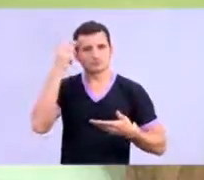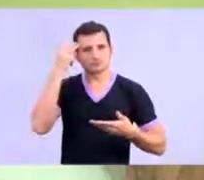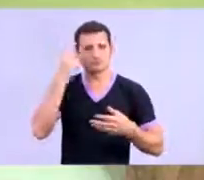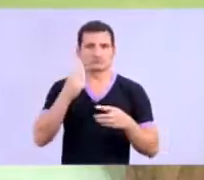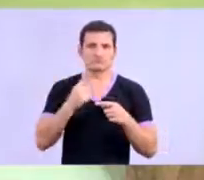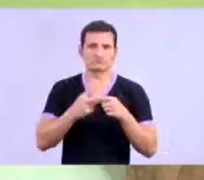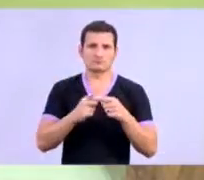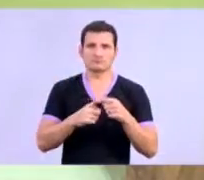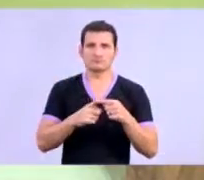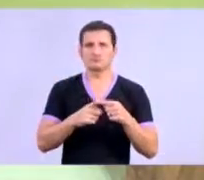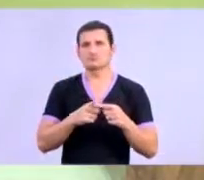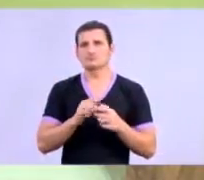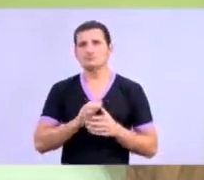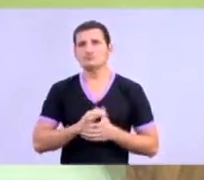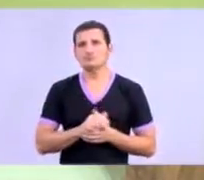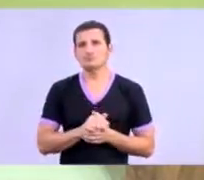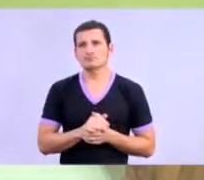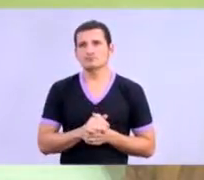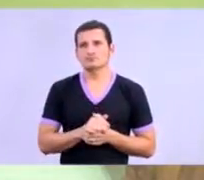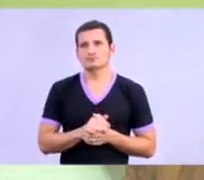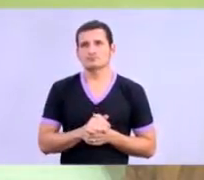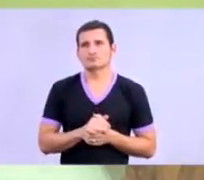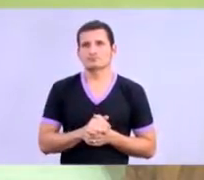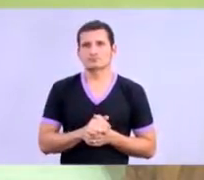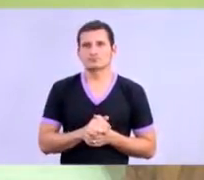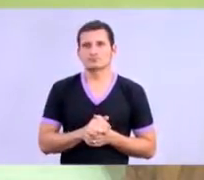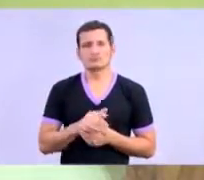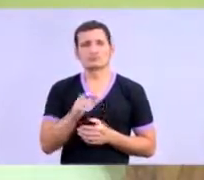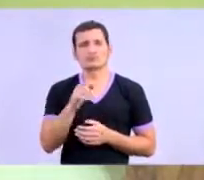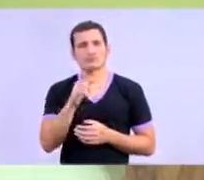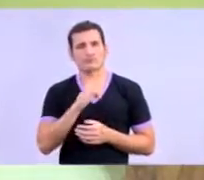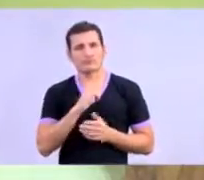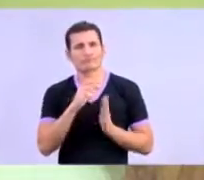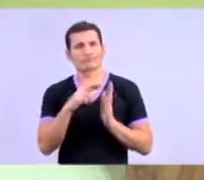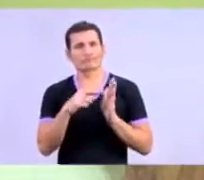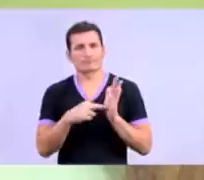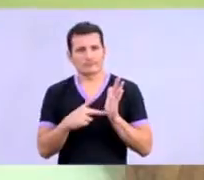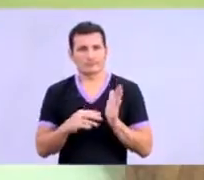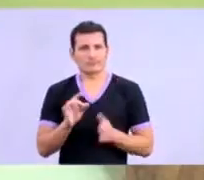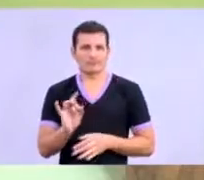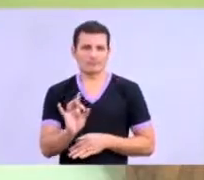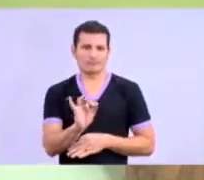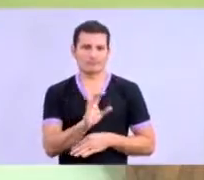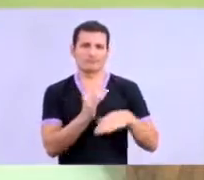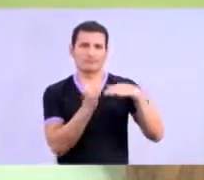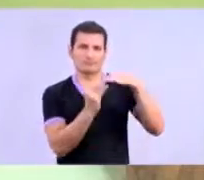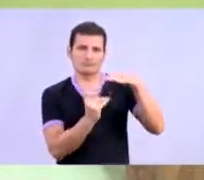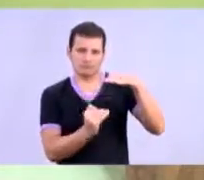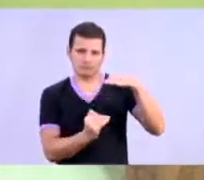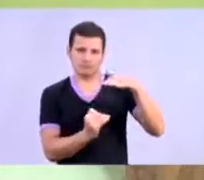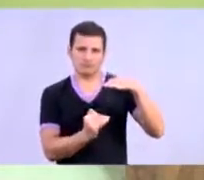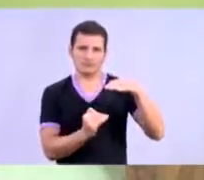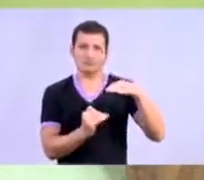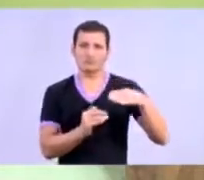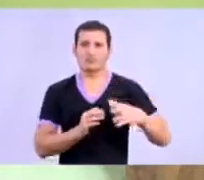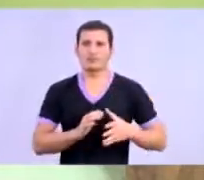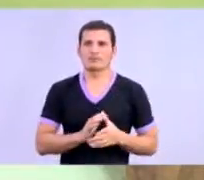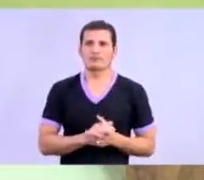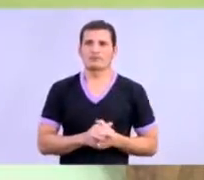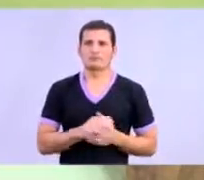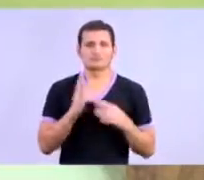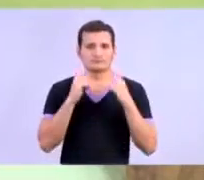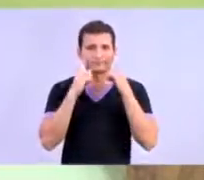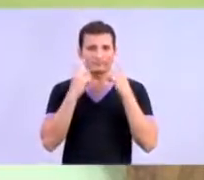você já tem uma regra para cada uma das camadas que eles vão trabalhar, tá certo? E uma coisa interessante